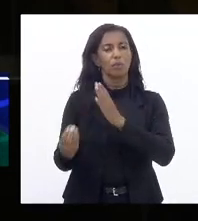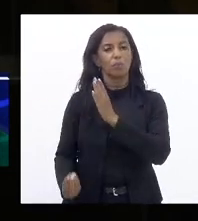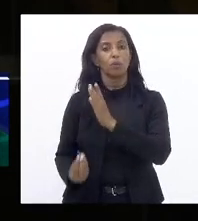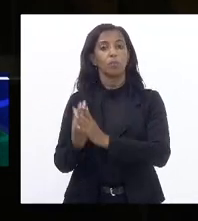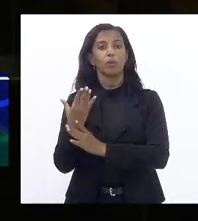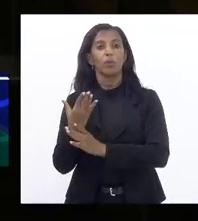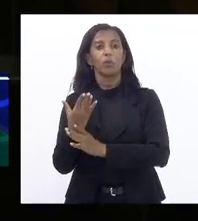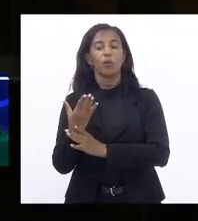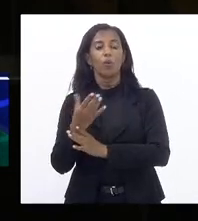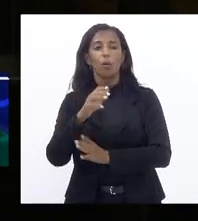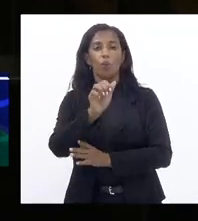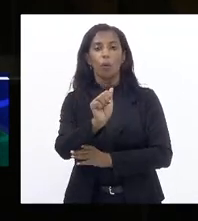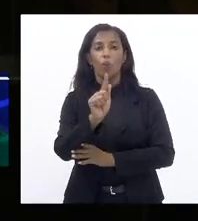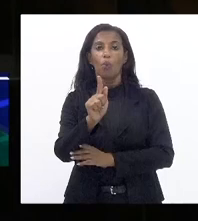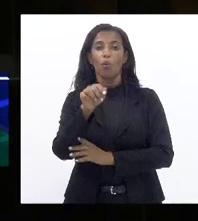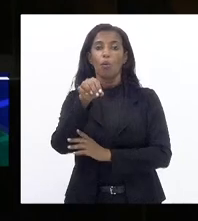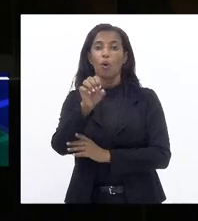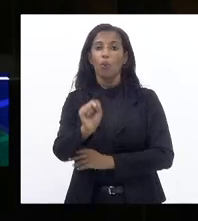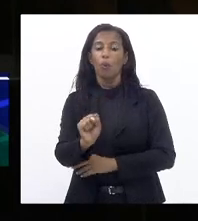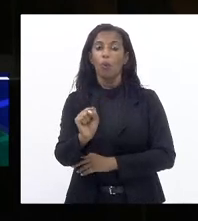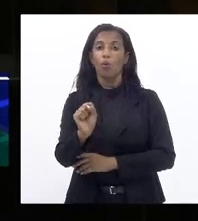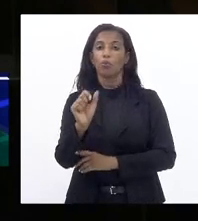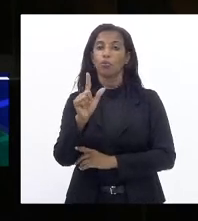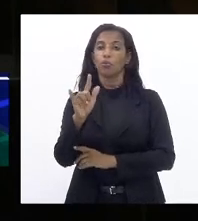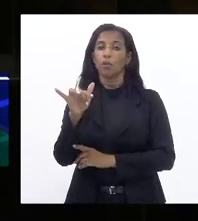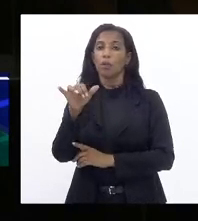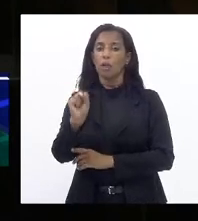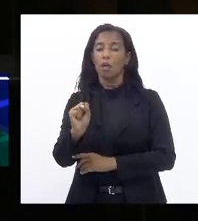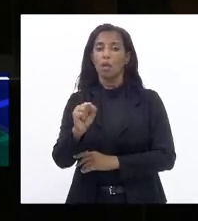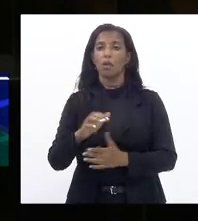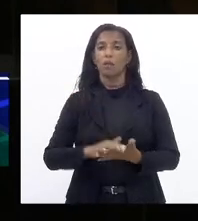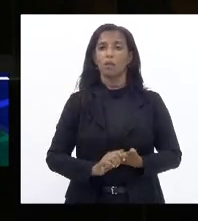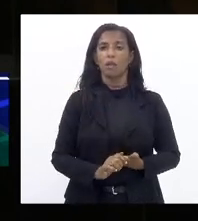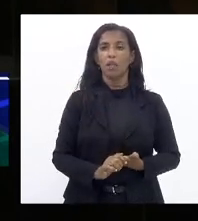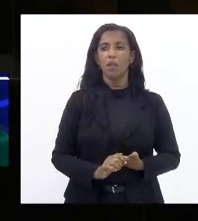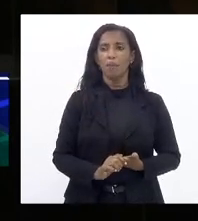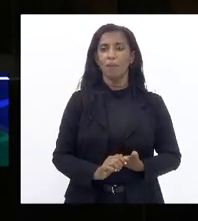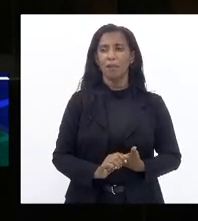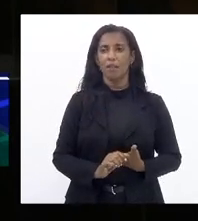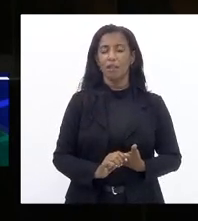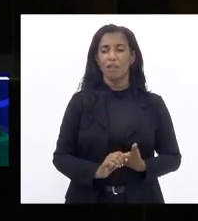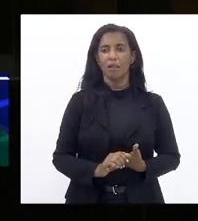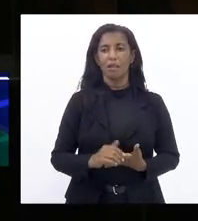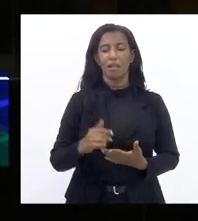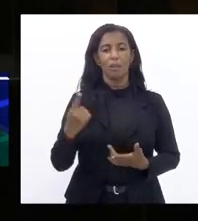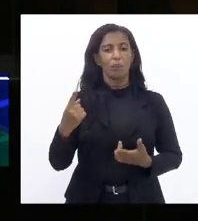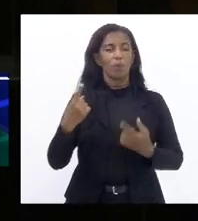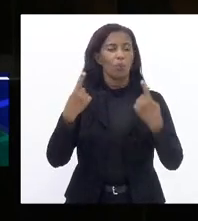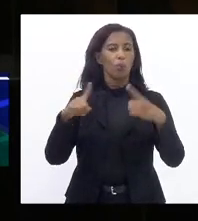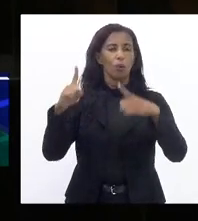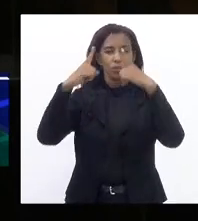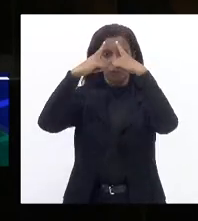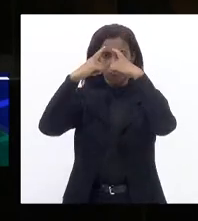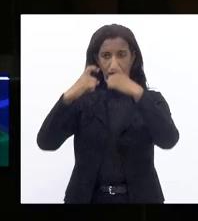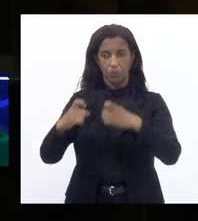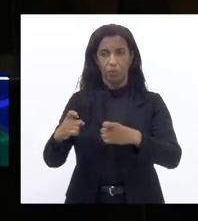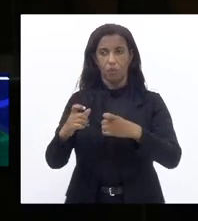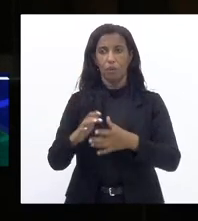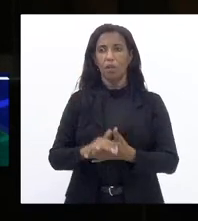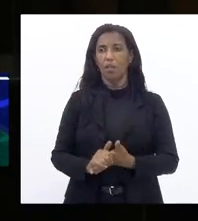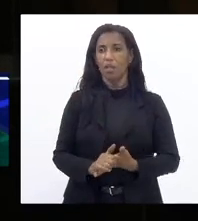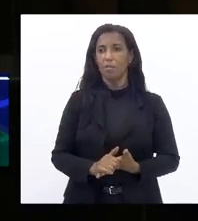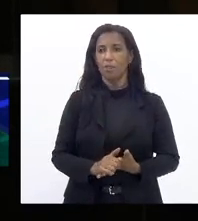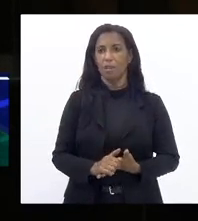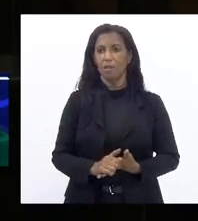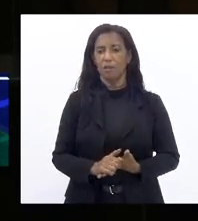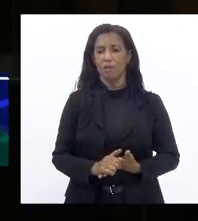o Agosto Lilás, que fala também, não é, da questão do combate à violência contra a mulher.